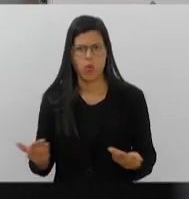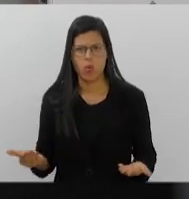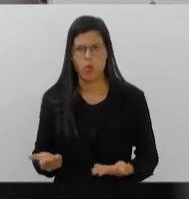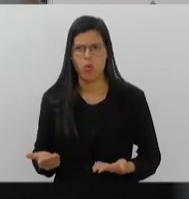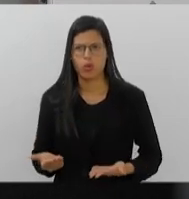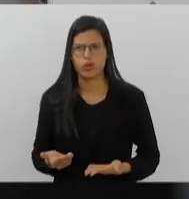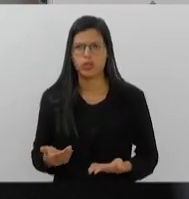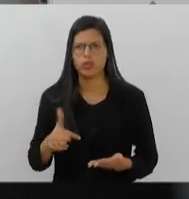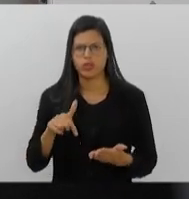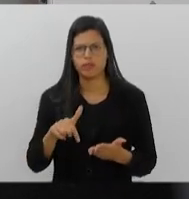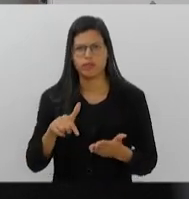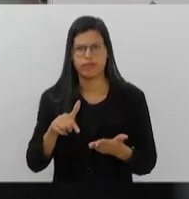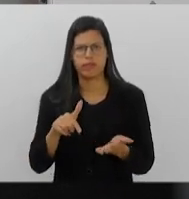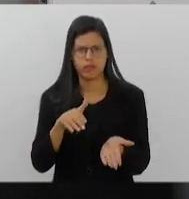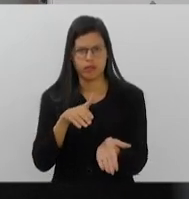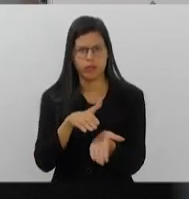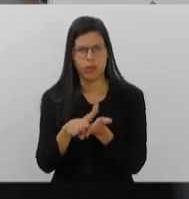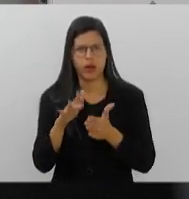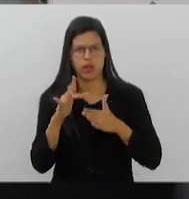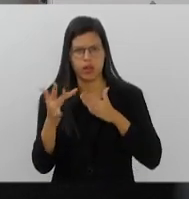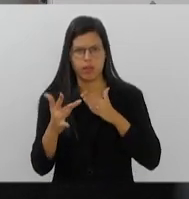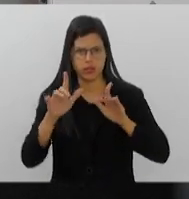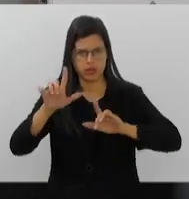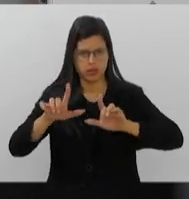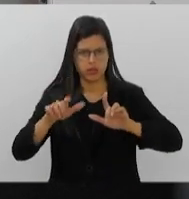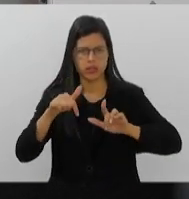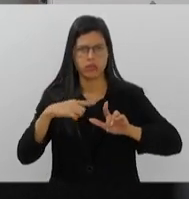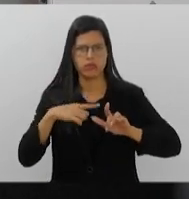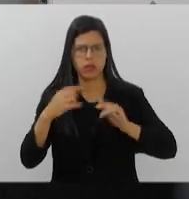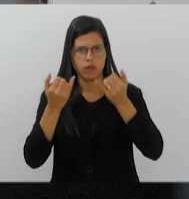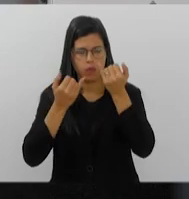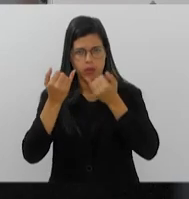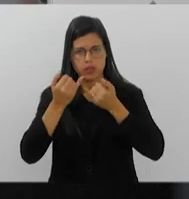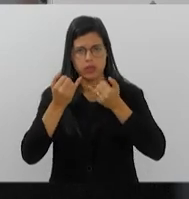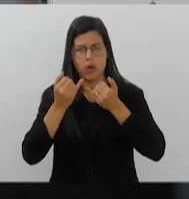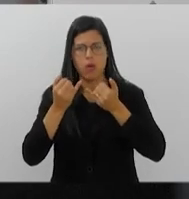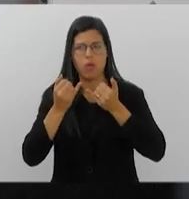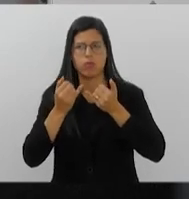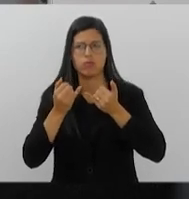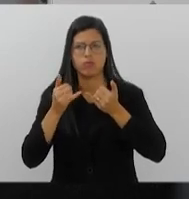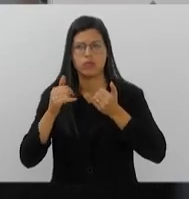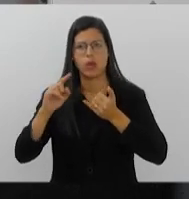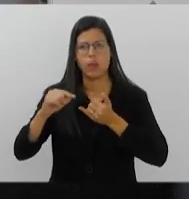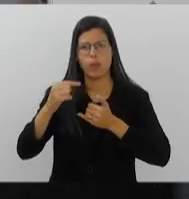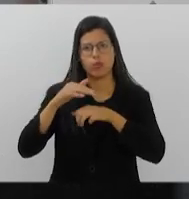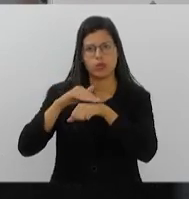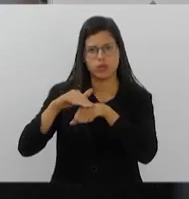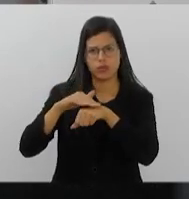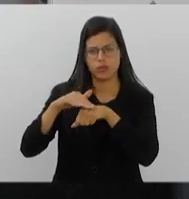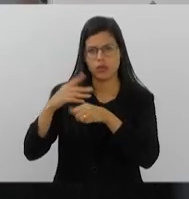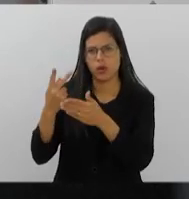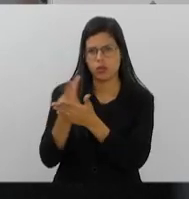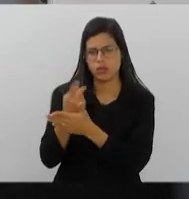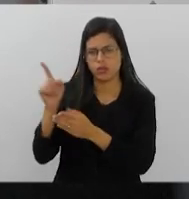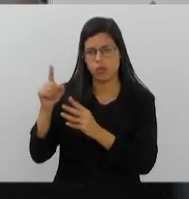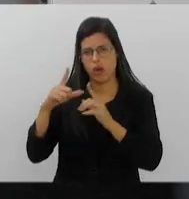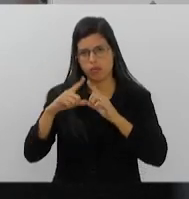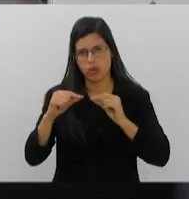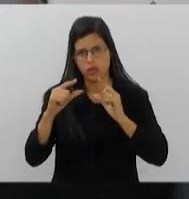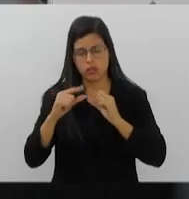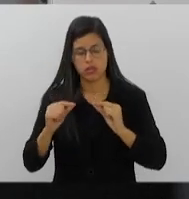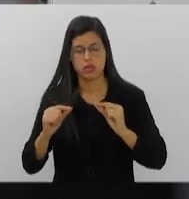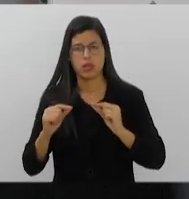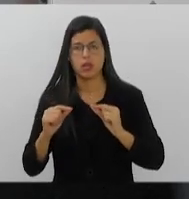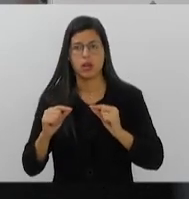Hoje mesmo saiu na mídia, e eu tenho aqui as notícias, dizendo que depois da conversa que houve em Brasília,